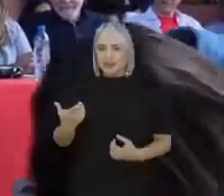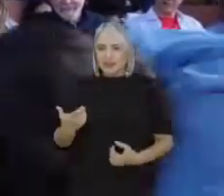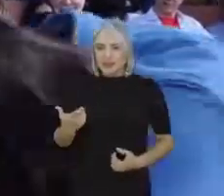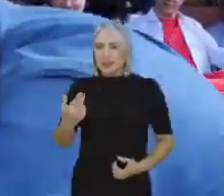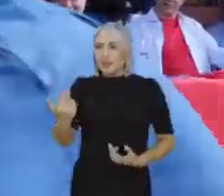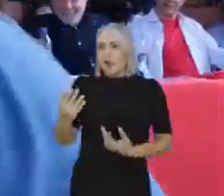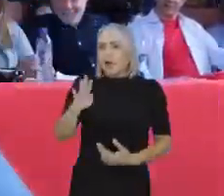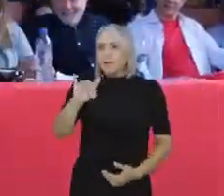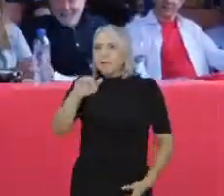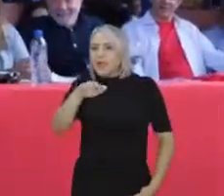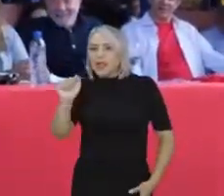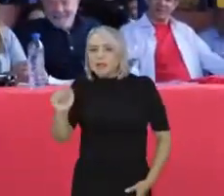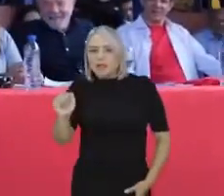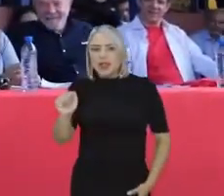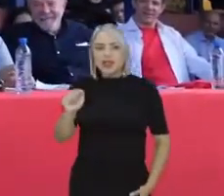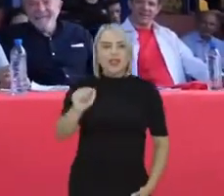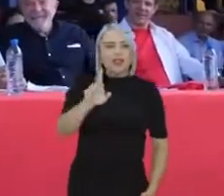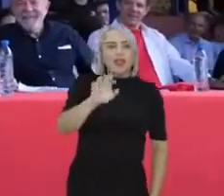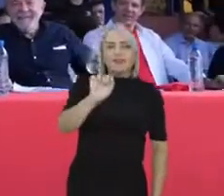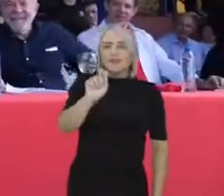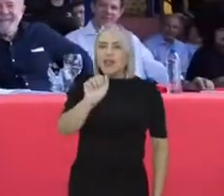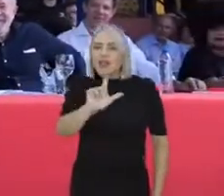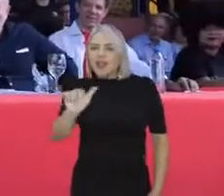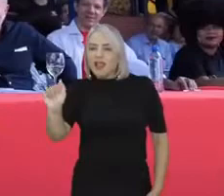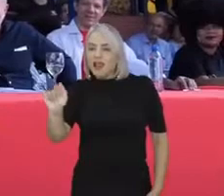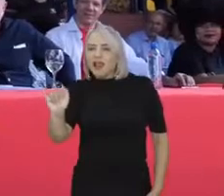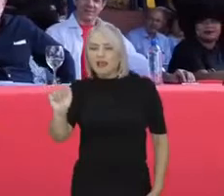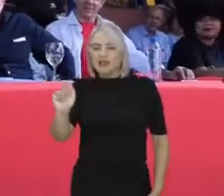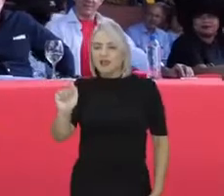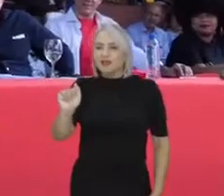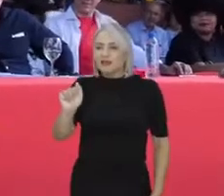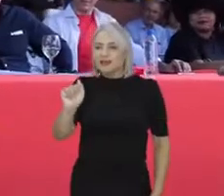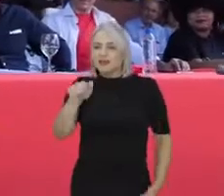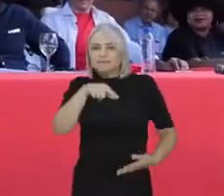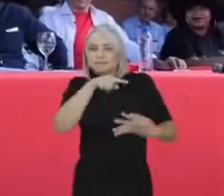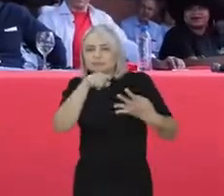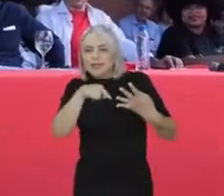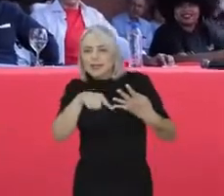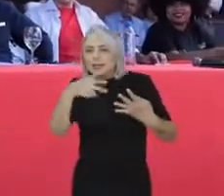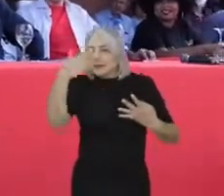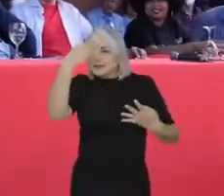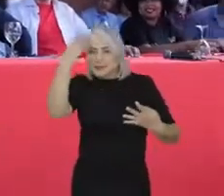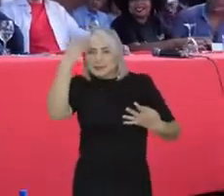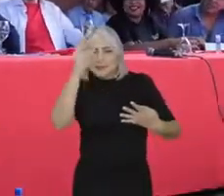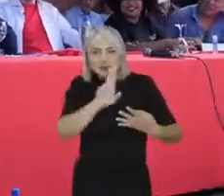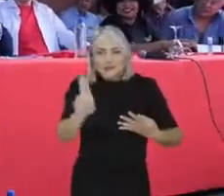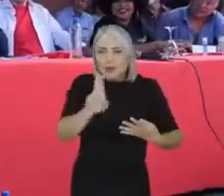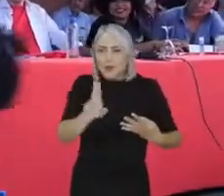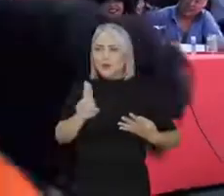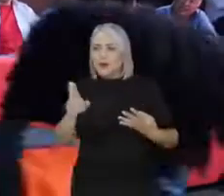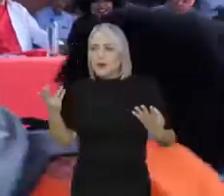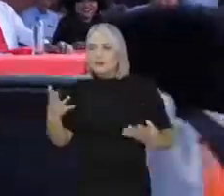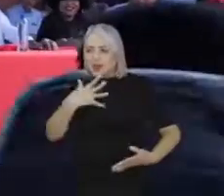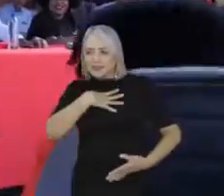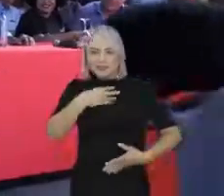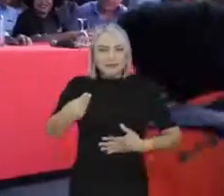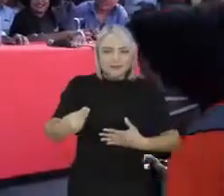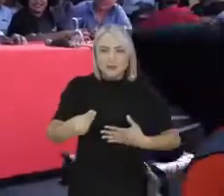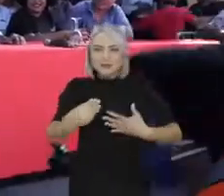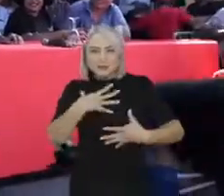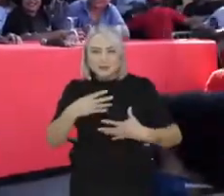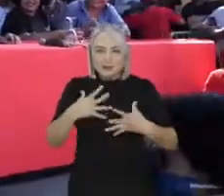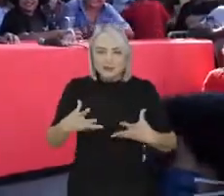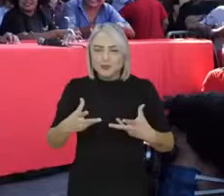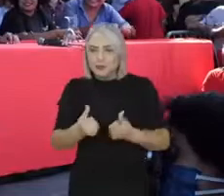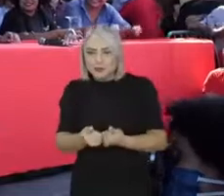a Rafaela, como... Putz, agora eu perdi o nome de todo mundo, mas os filhos da Genésia, do Geraldo, do João, de todo